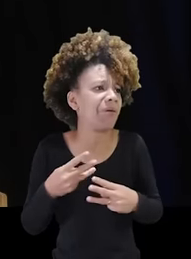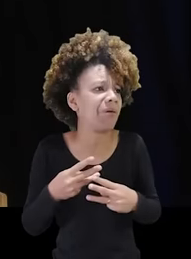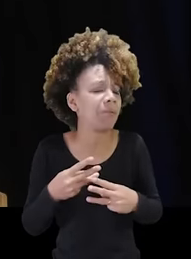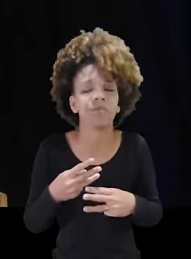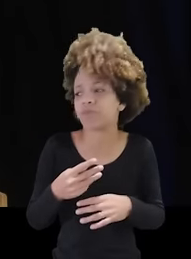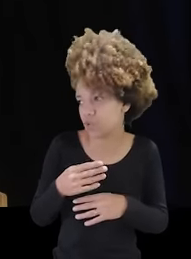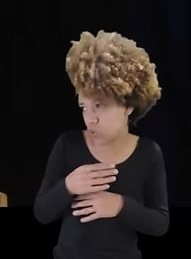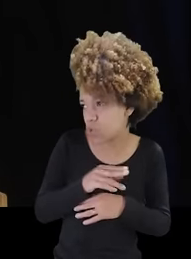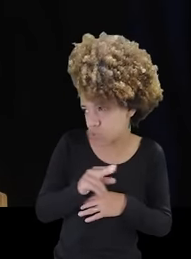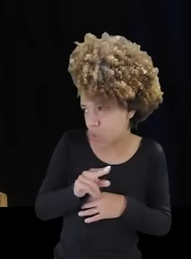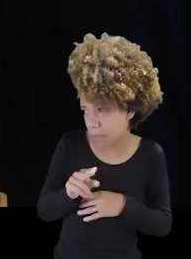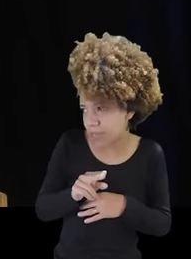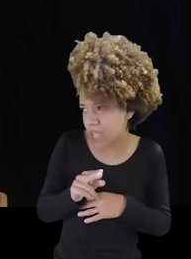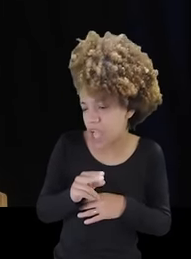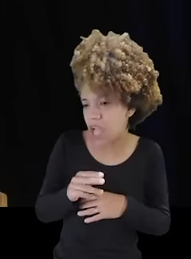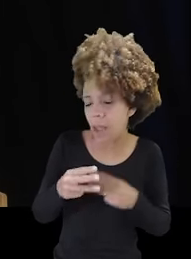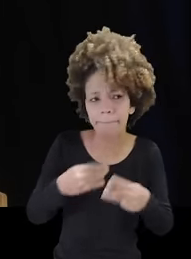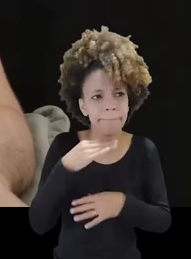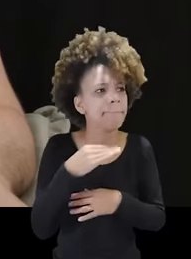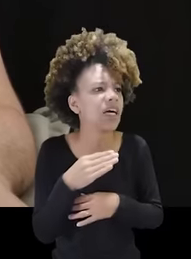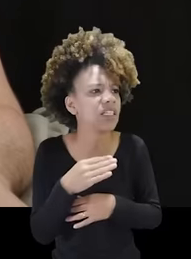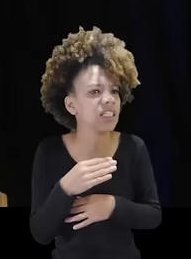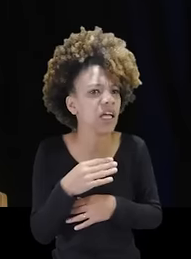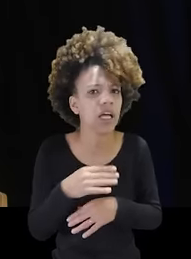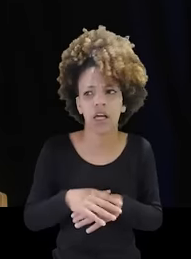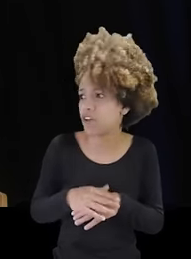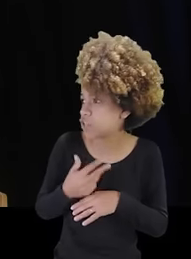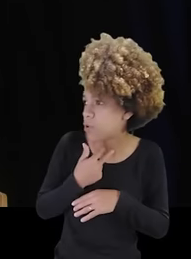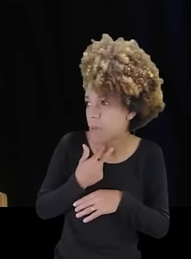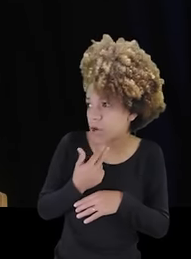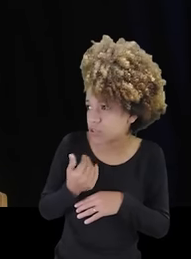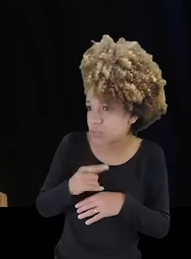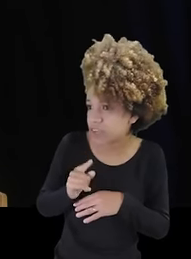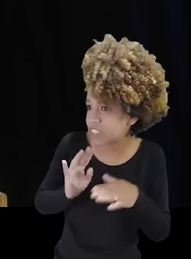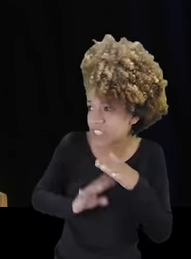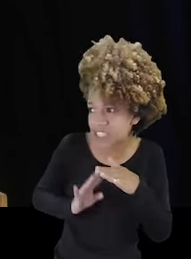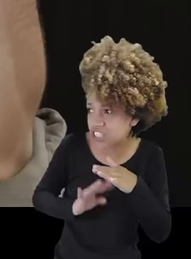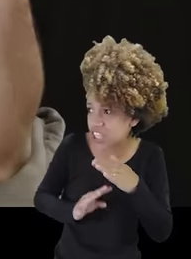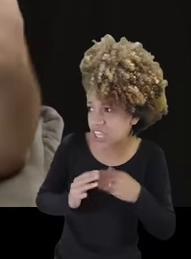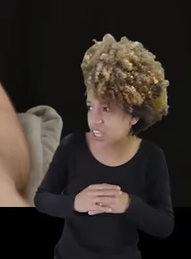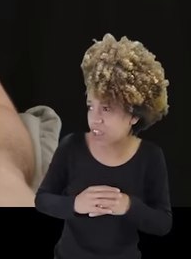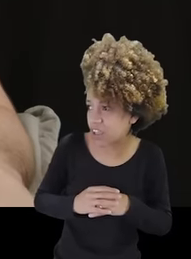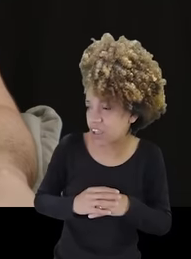com eu falei o nome do prato aí ela mais um aí ela você não pode comer se você estrangeira